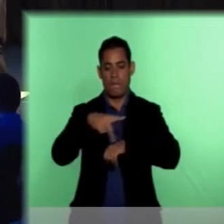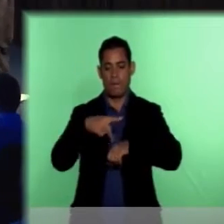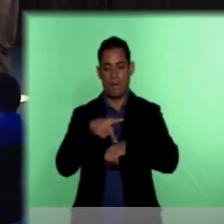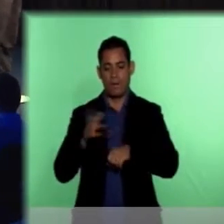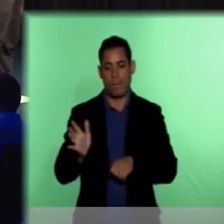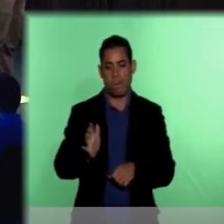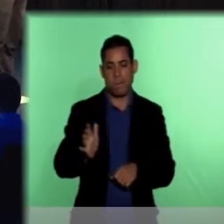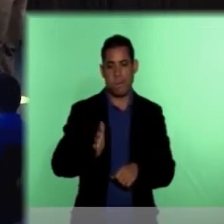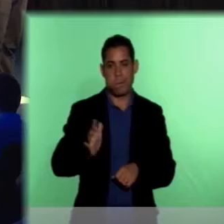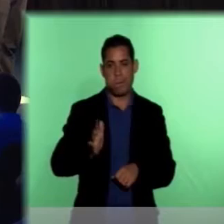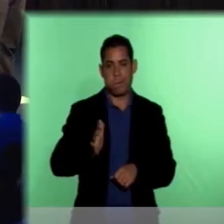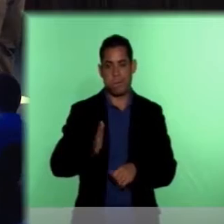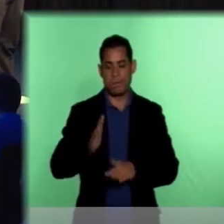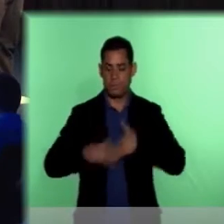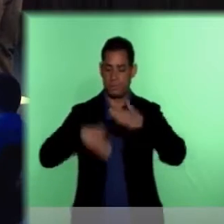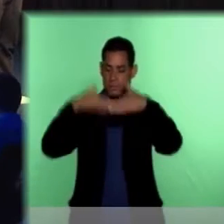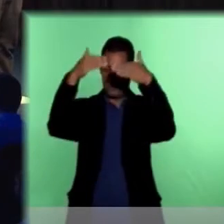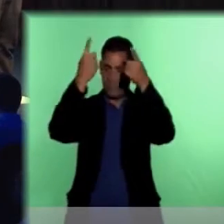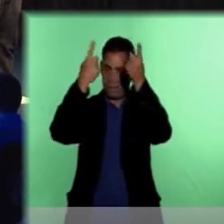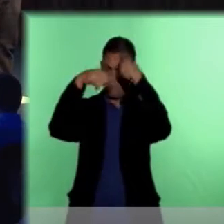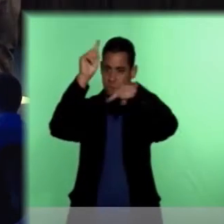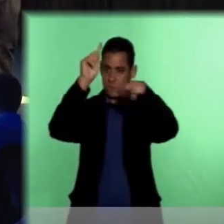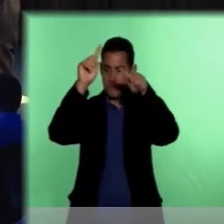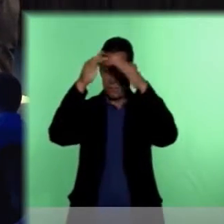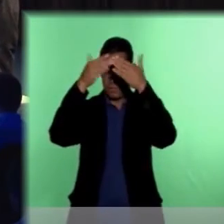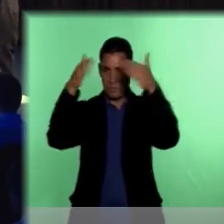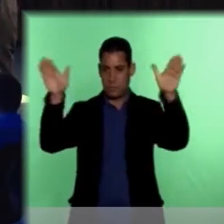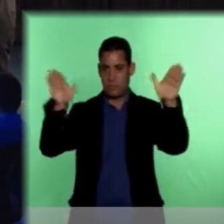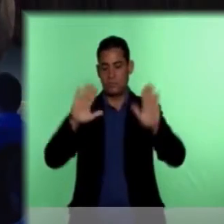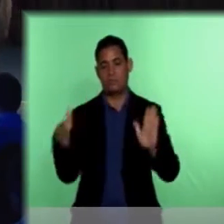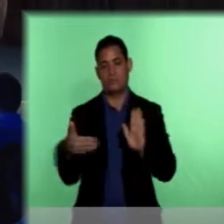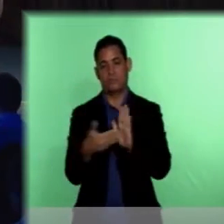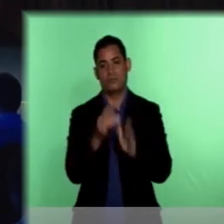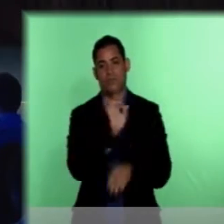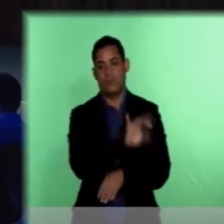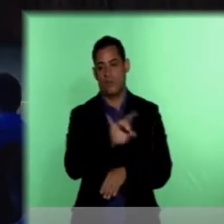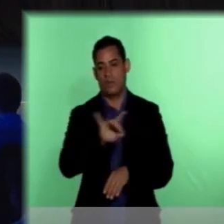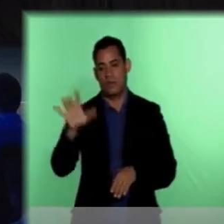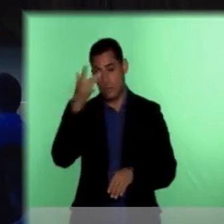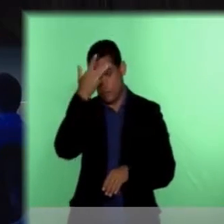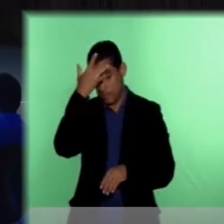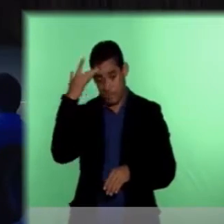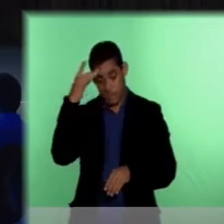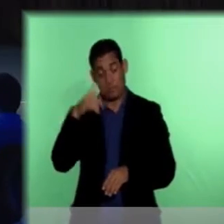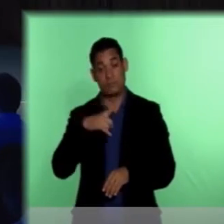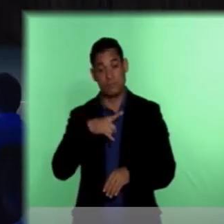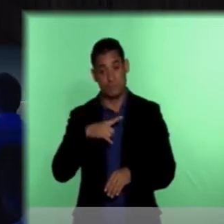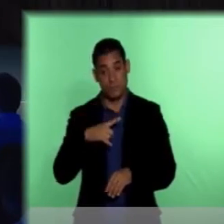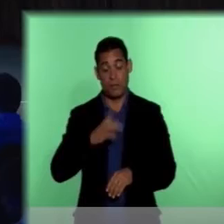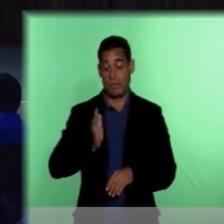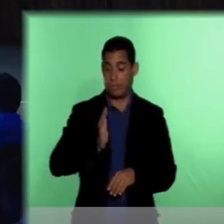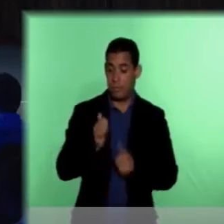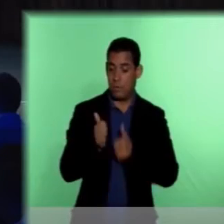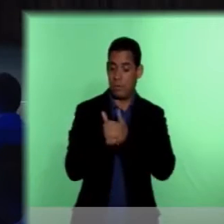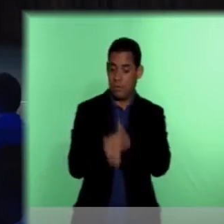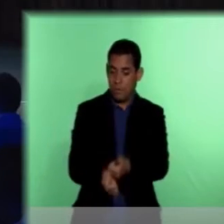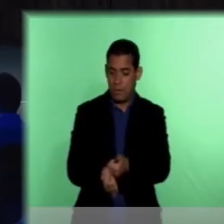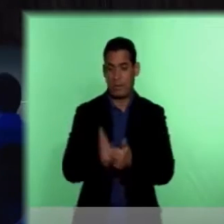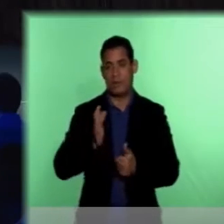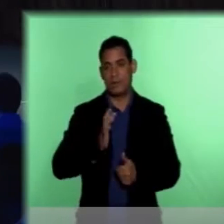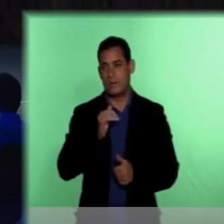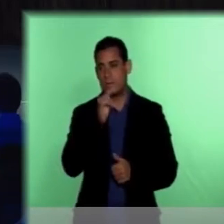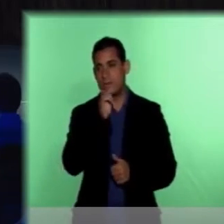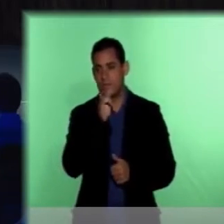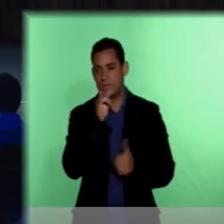ricos do mundo em relação à renda per capita, o que fica com cada cidadão da riqueza do país. Para vocês terem uma ideia, o Brasil